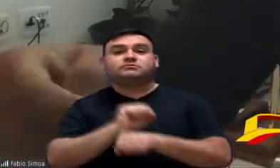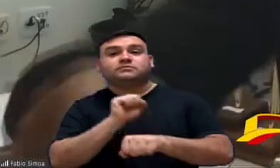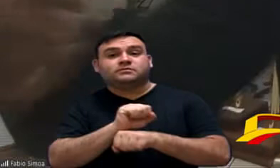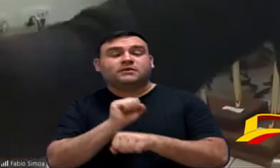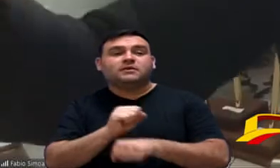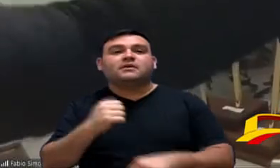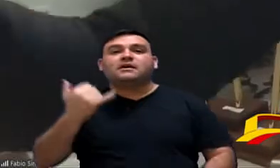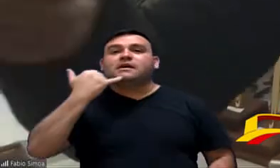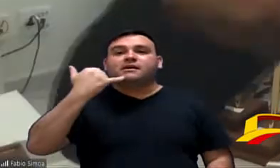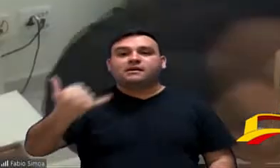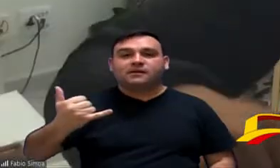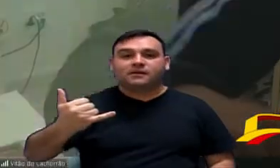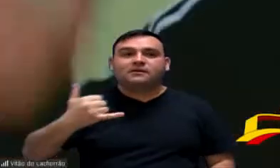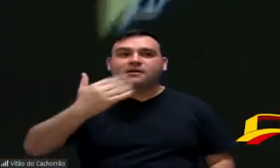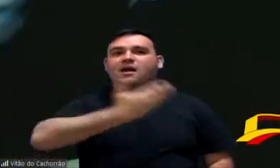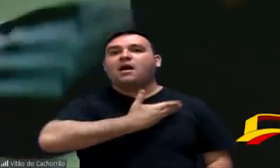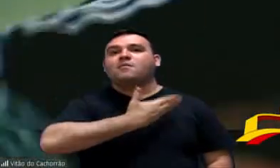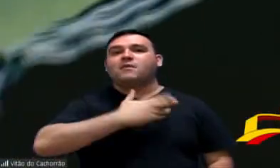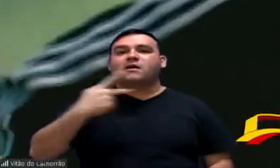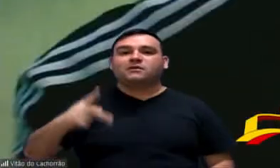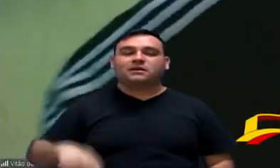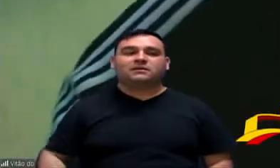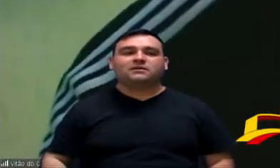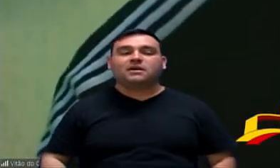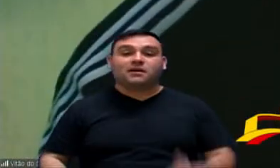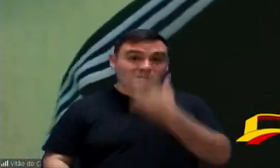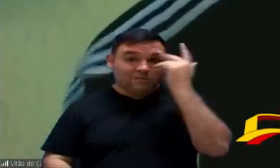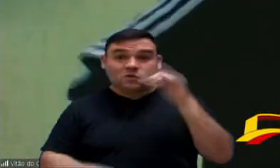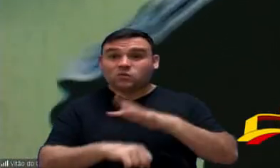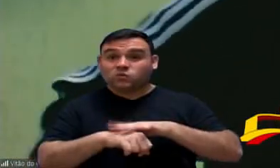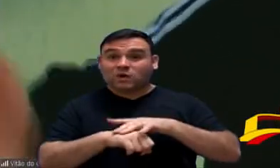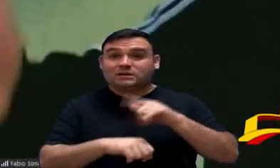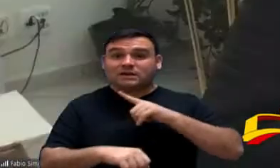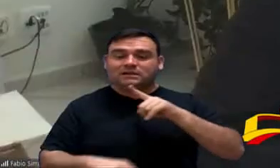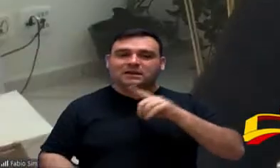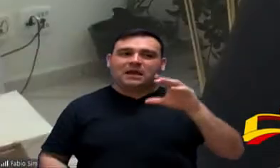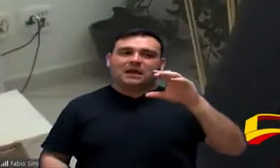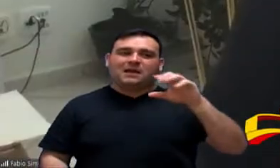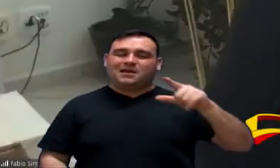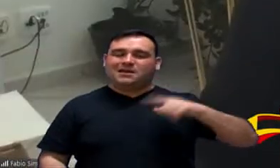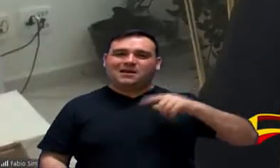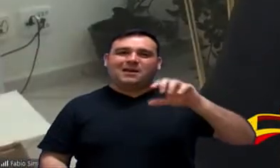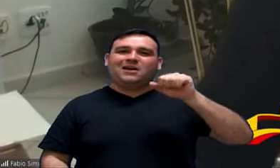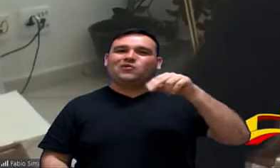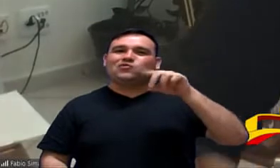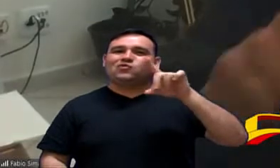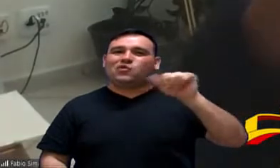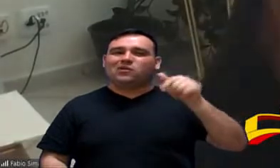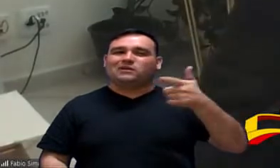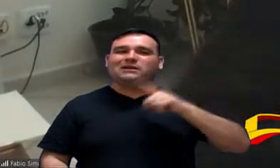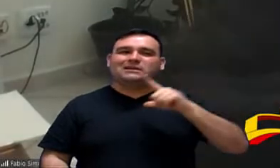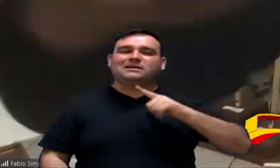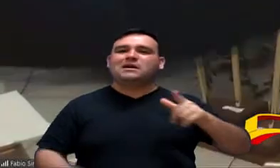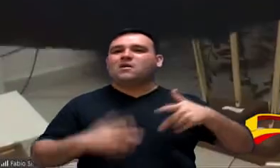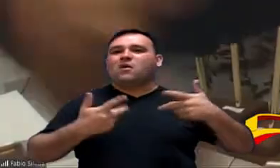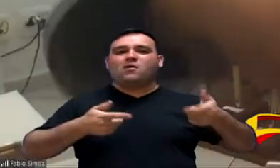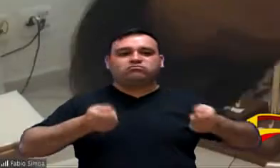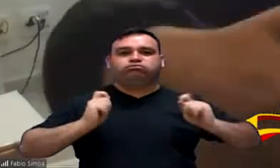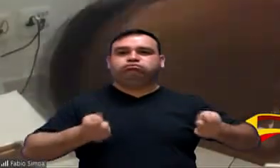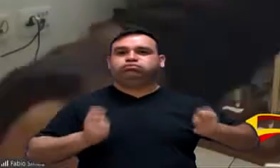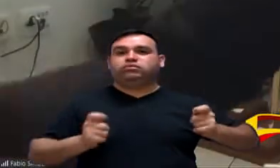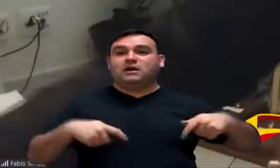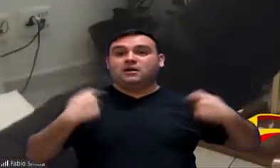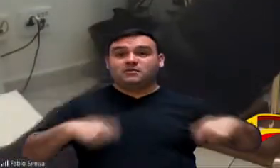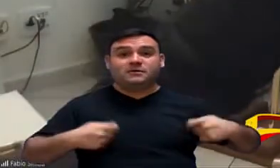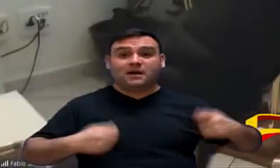Daí ligaram ainda para os amigos. Doente, com sonda. Com sonda. Pessoal, está doente. Pessoal de charrete lá, pessoal